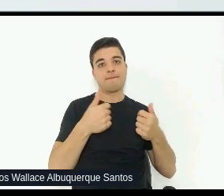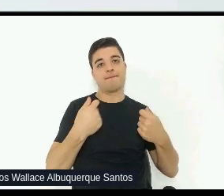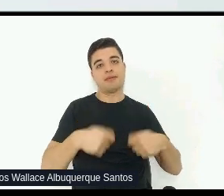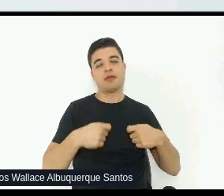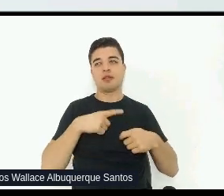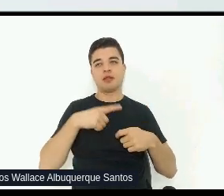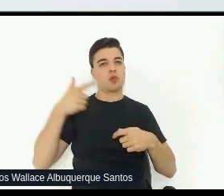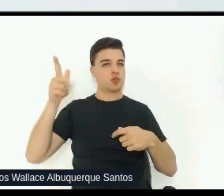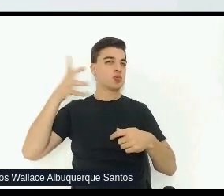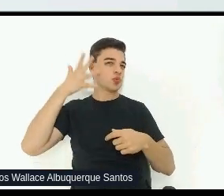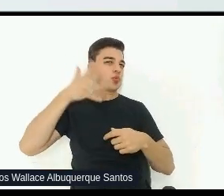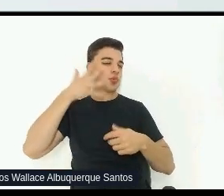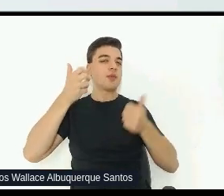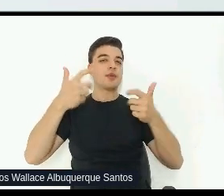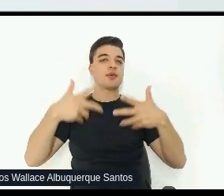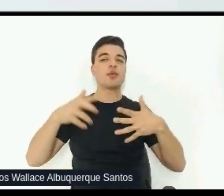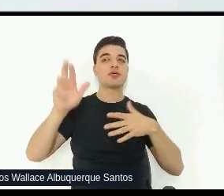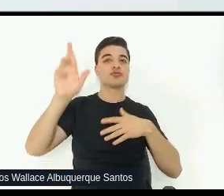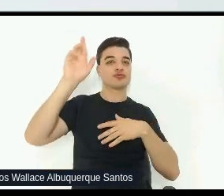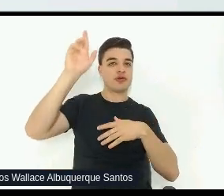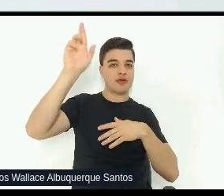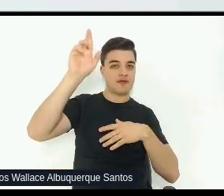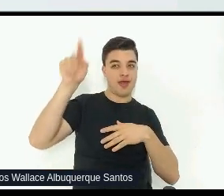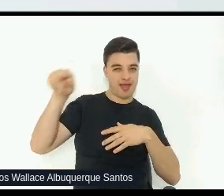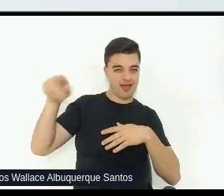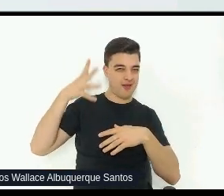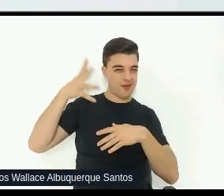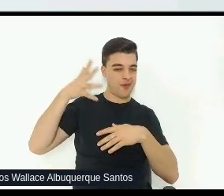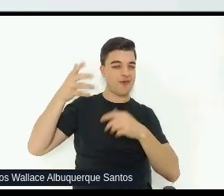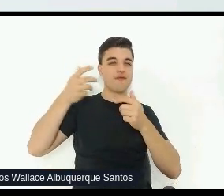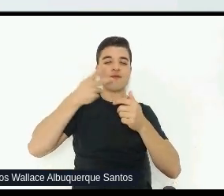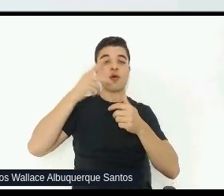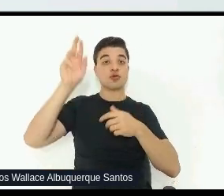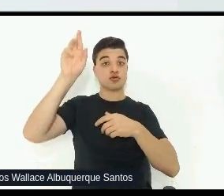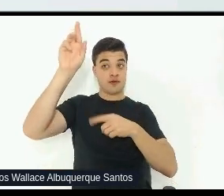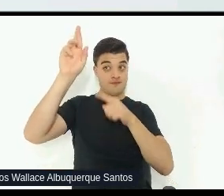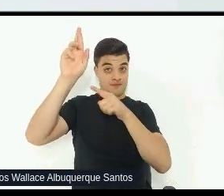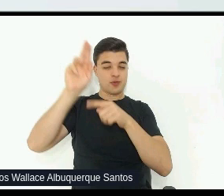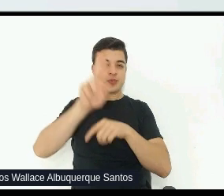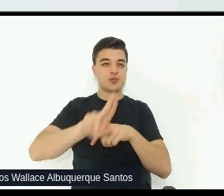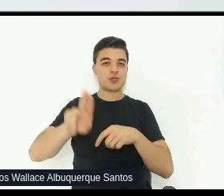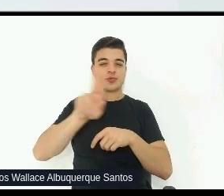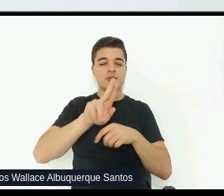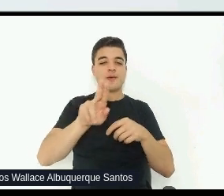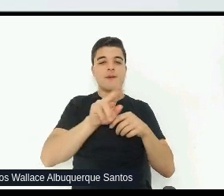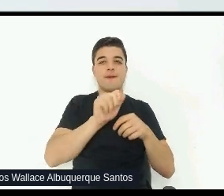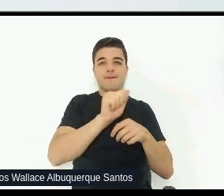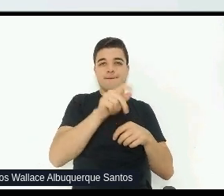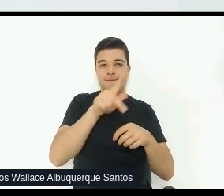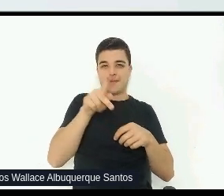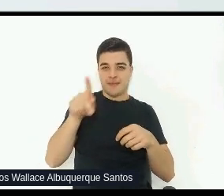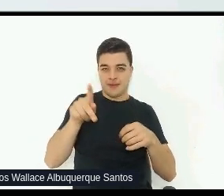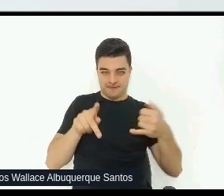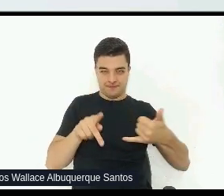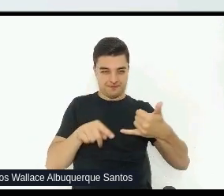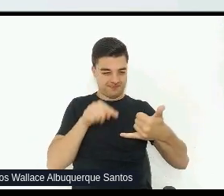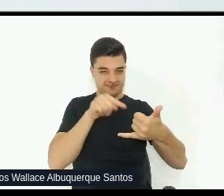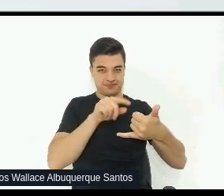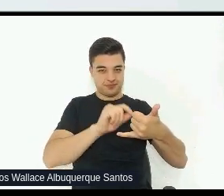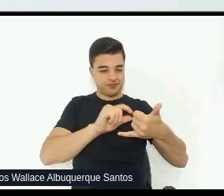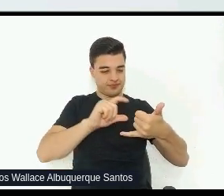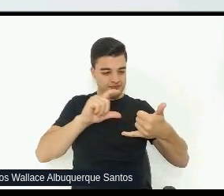sobre o chefe, que usava o aplicativo numa tipografia maior, né? E aí,